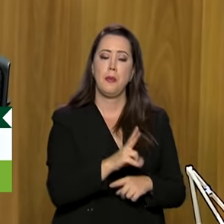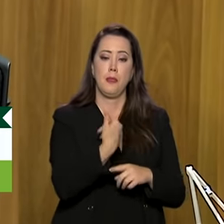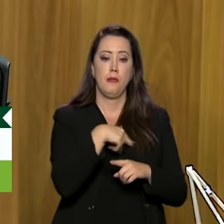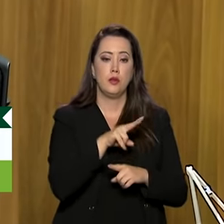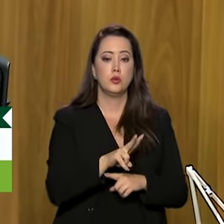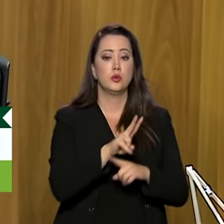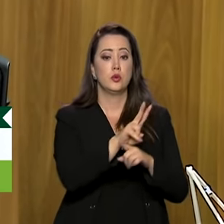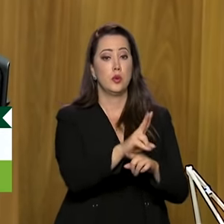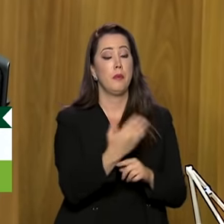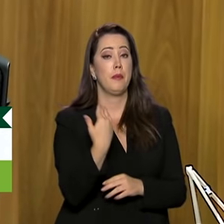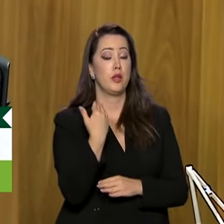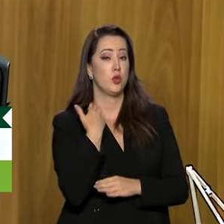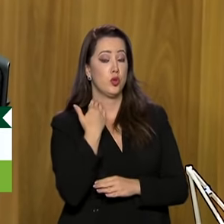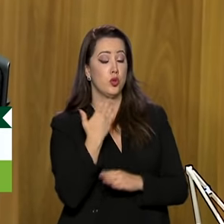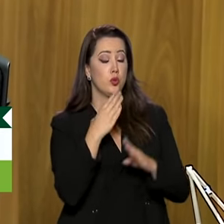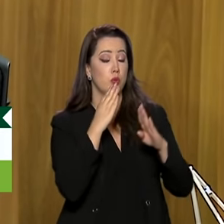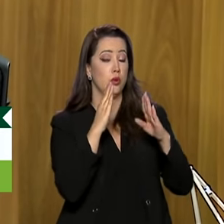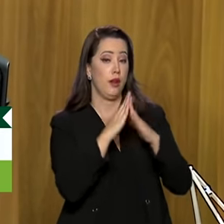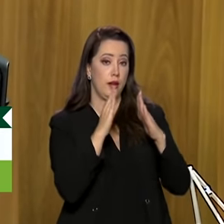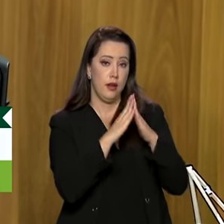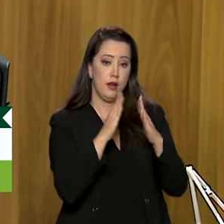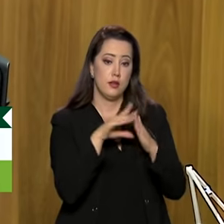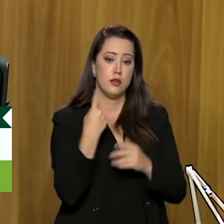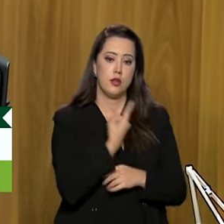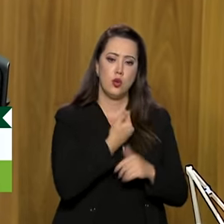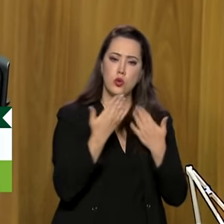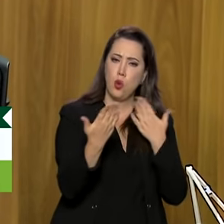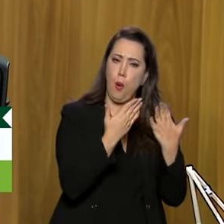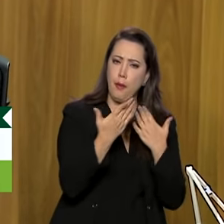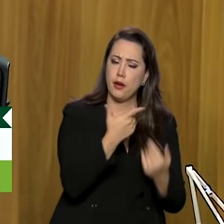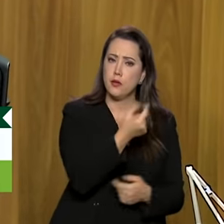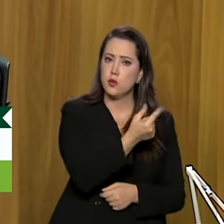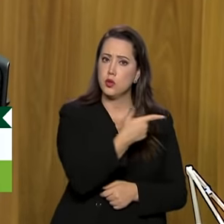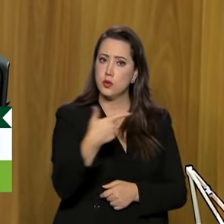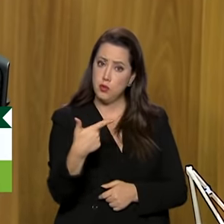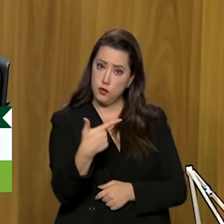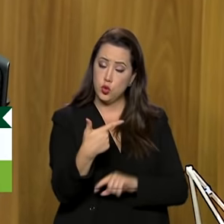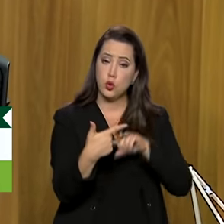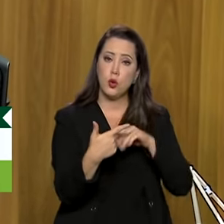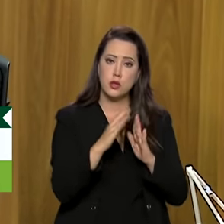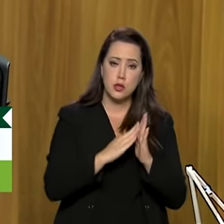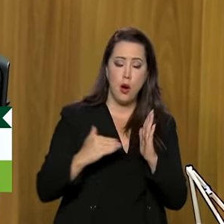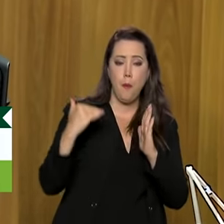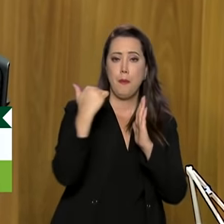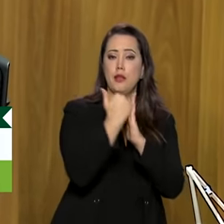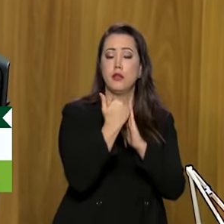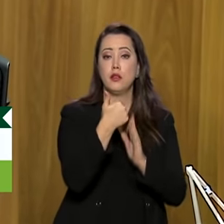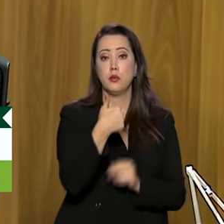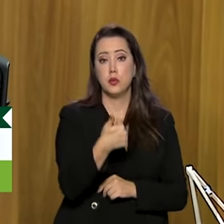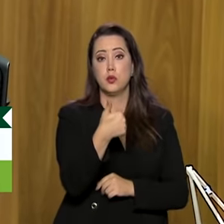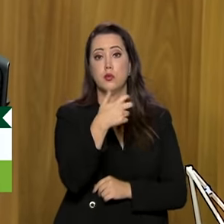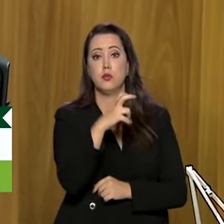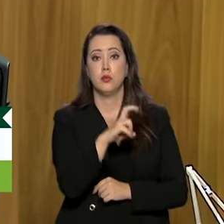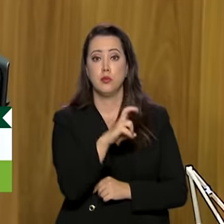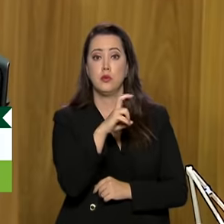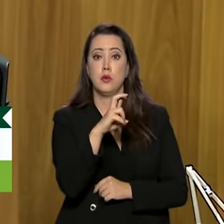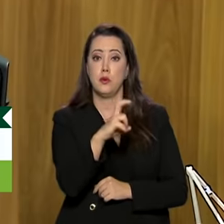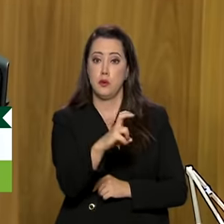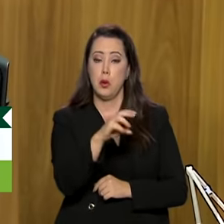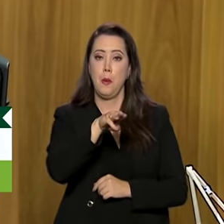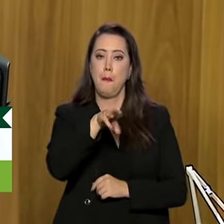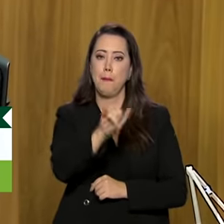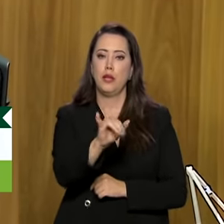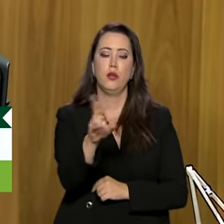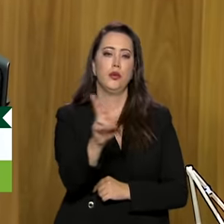imobiliário e nós refizemos a projeção para 2022 aumentando para 155